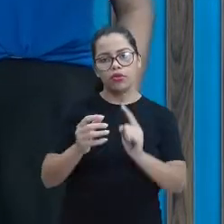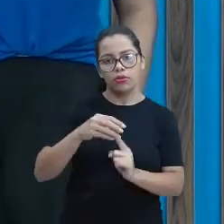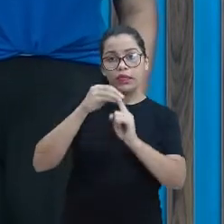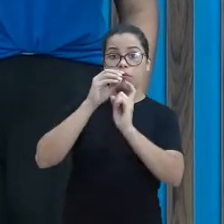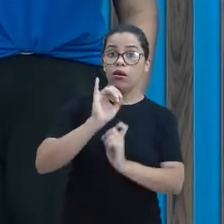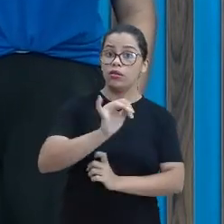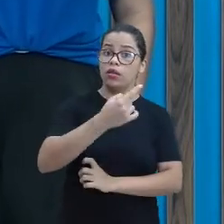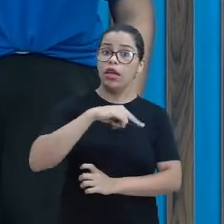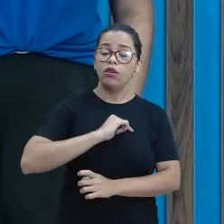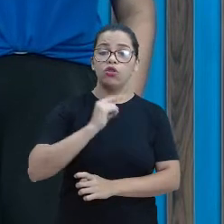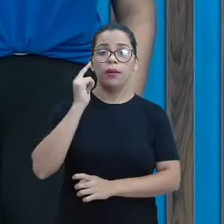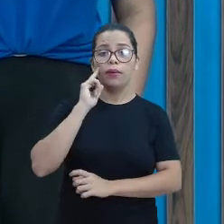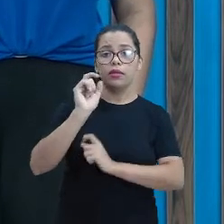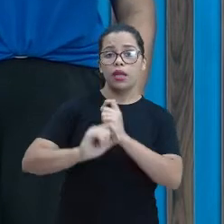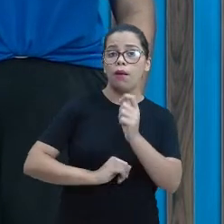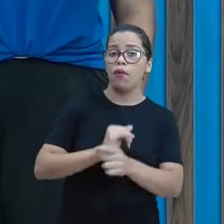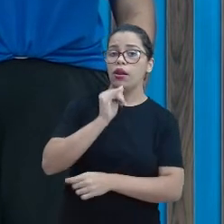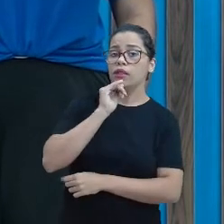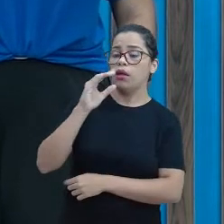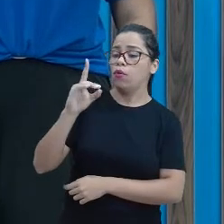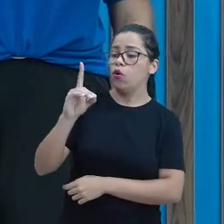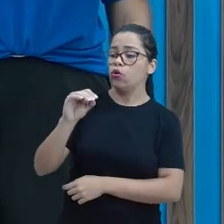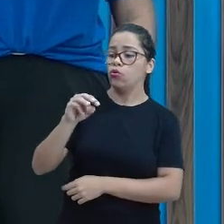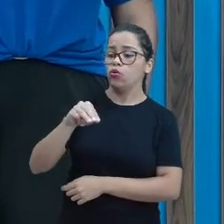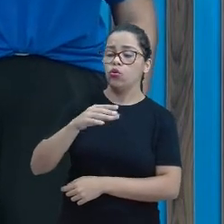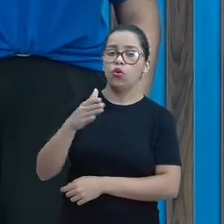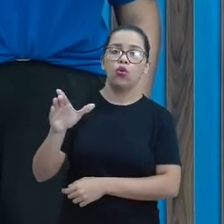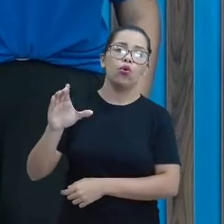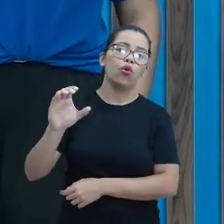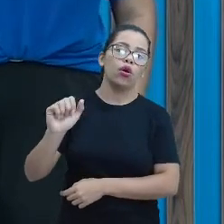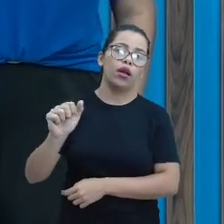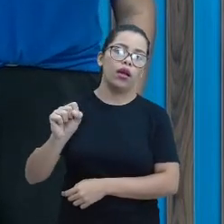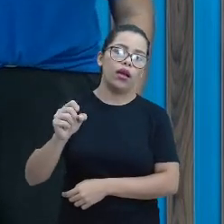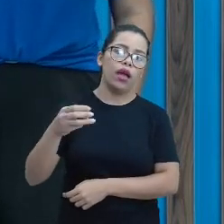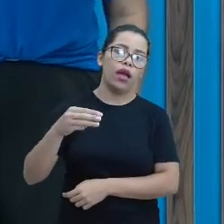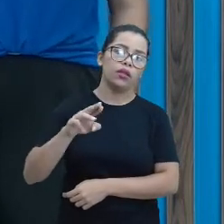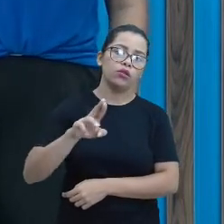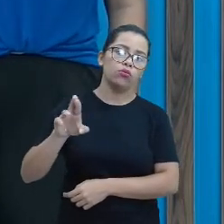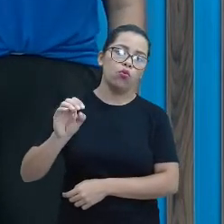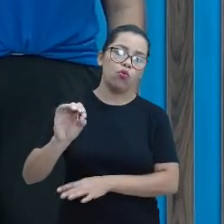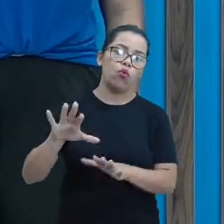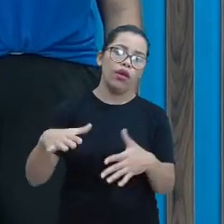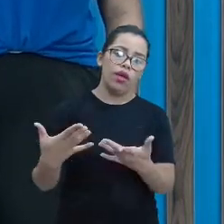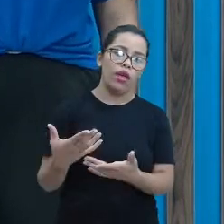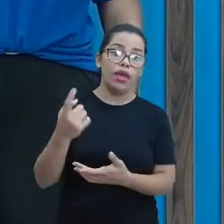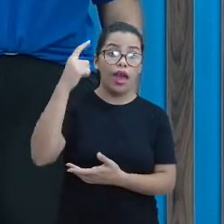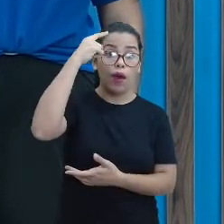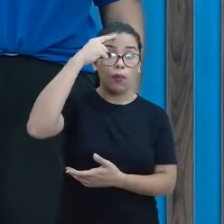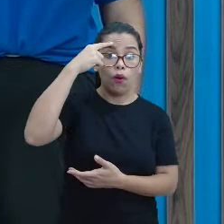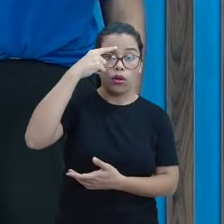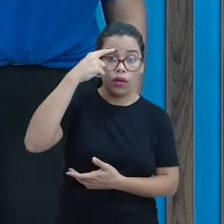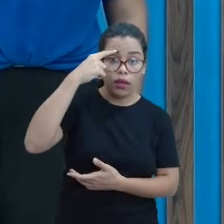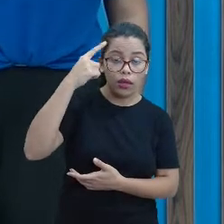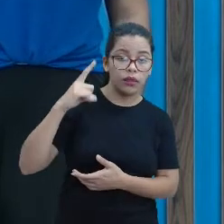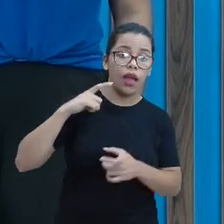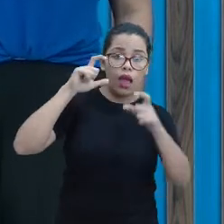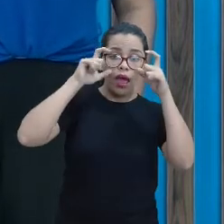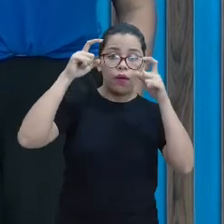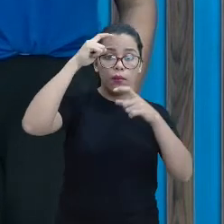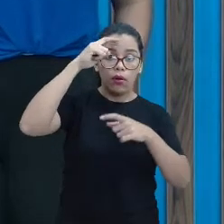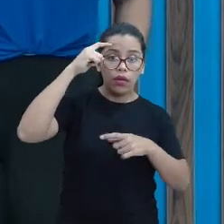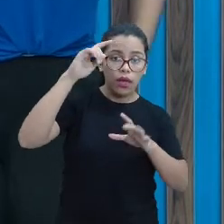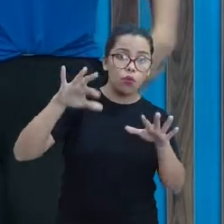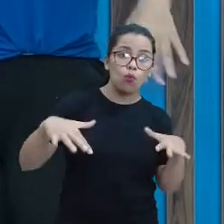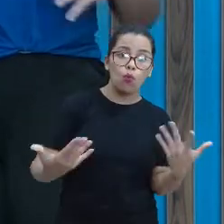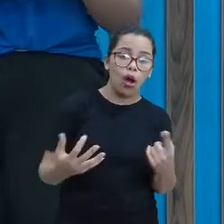por exemplo, em Dom Casmurro, quem seria o personagem principal? Bentinho. Harry Potter, quem seria? Harry Potter.